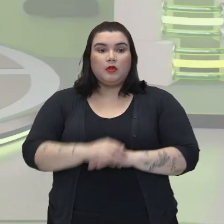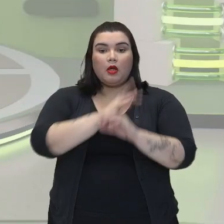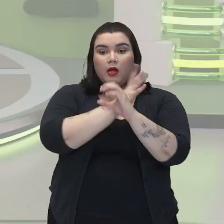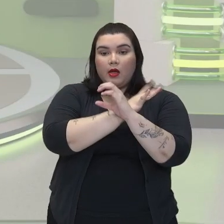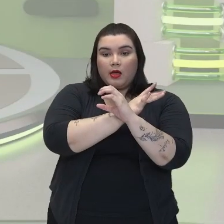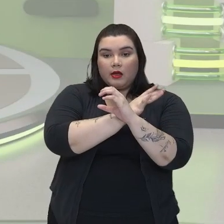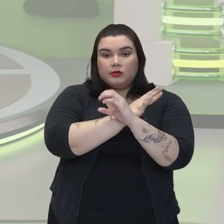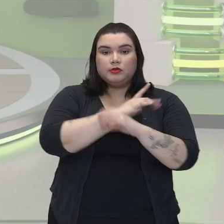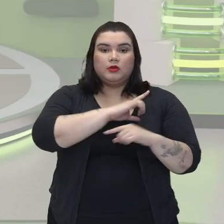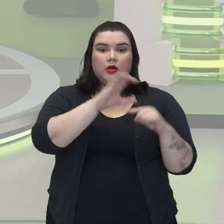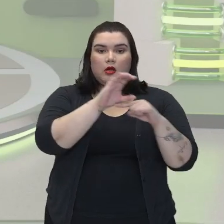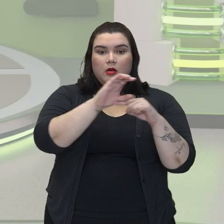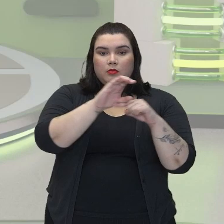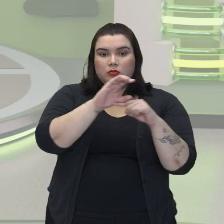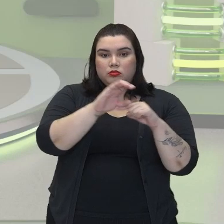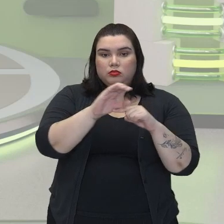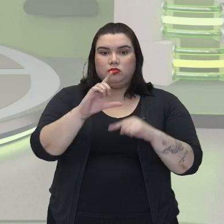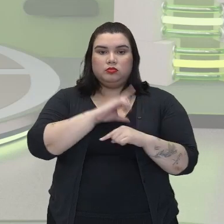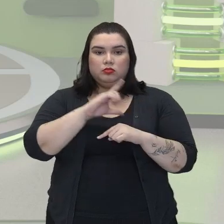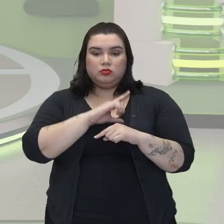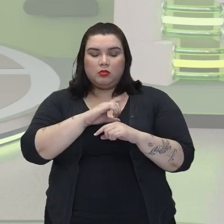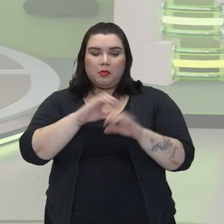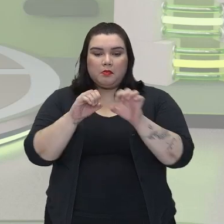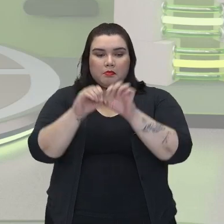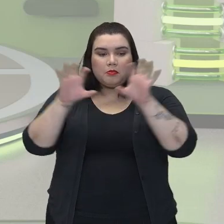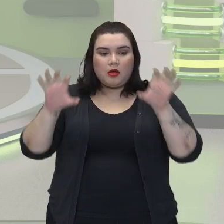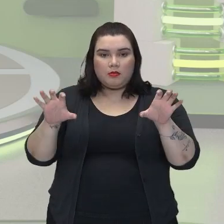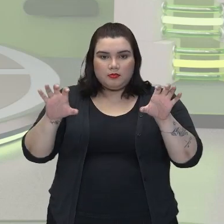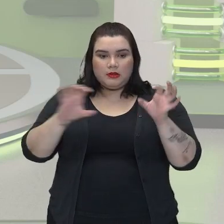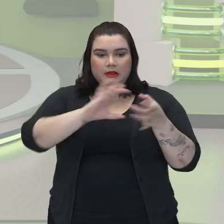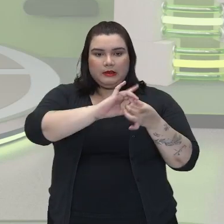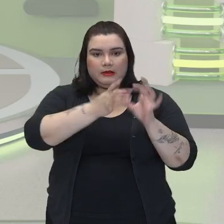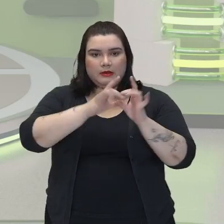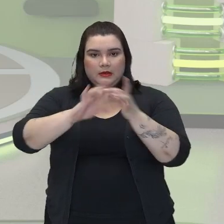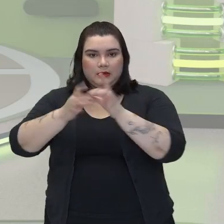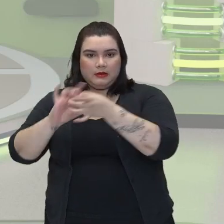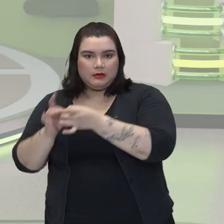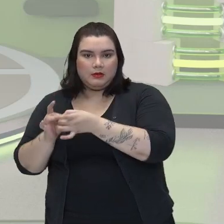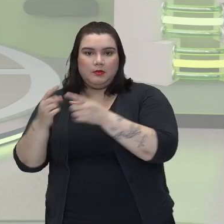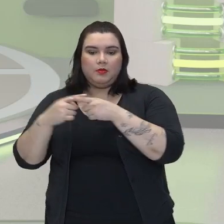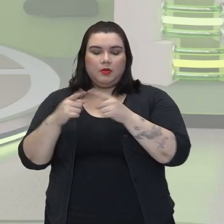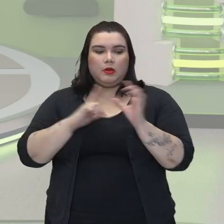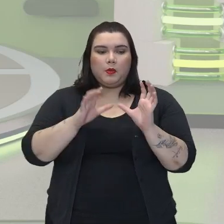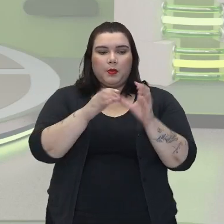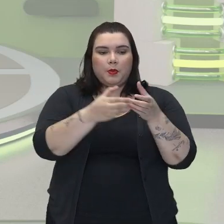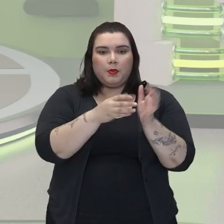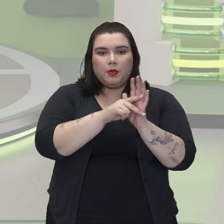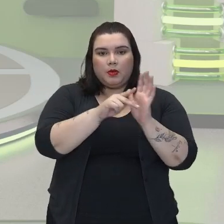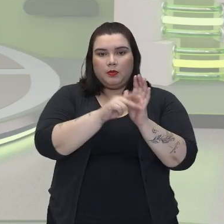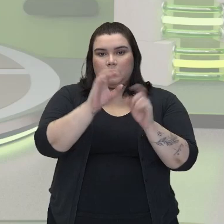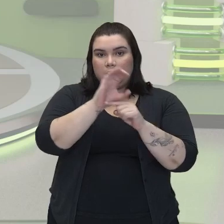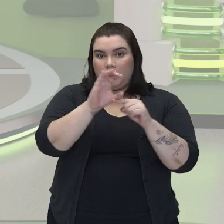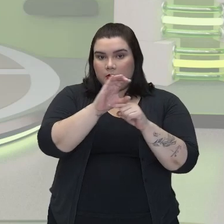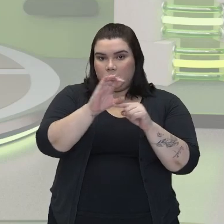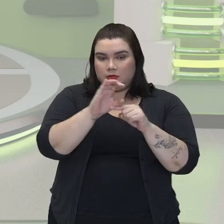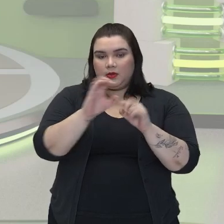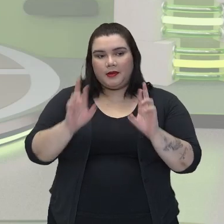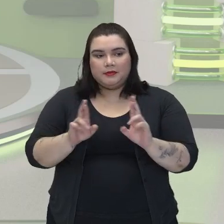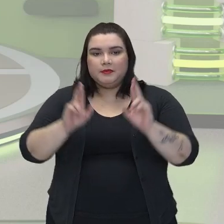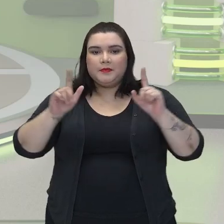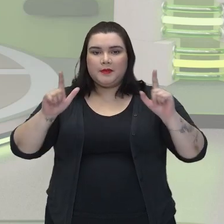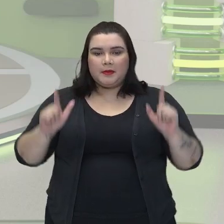ácidos carboxílicos, eles estão na extremidade da cadeia por causa do grupo carboxila. Então, essa é a